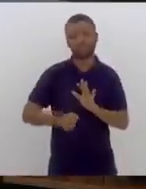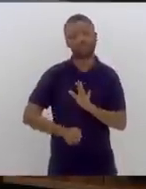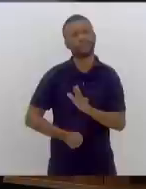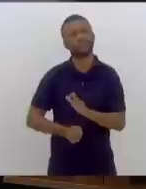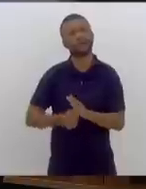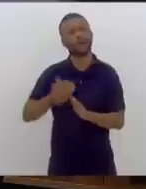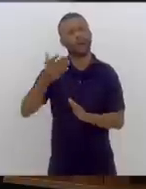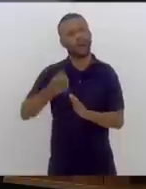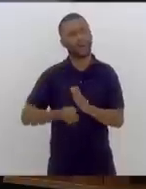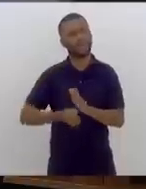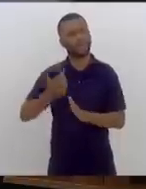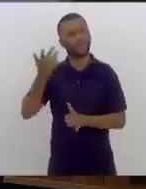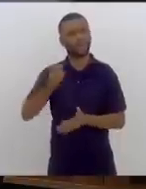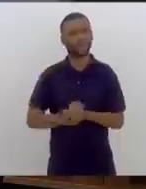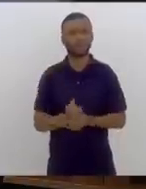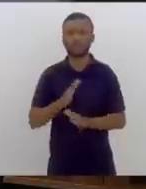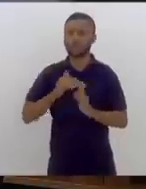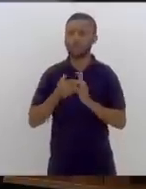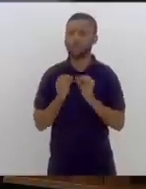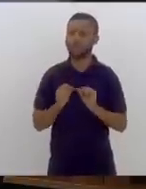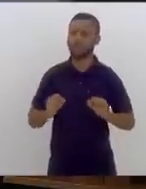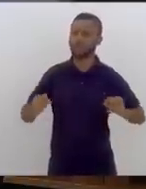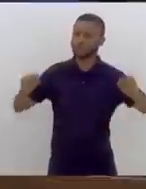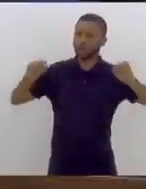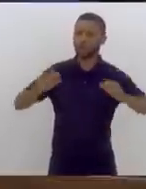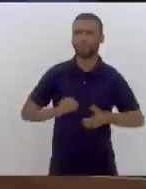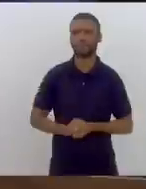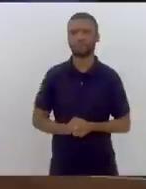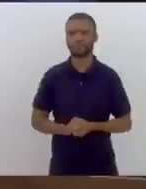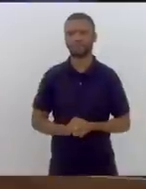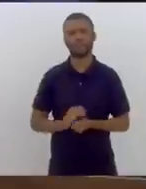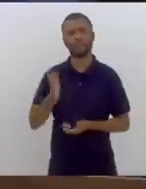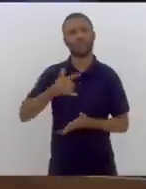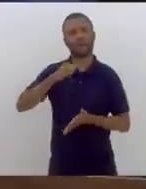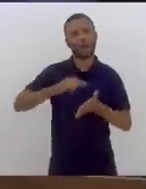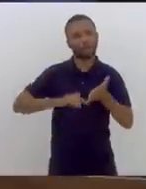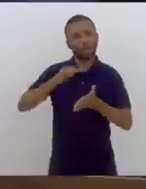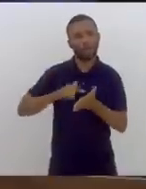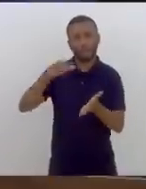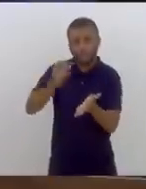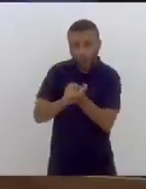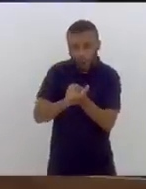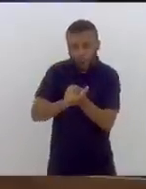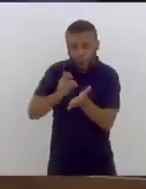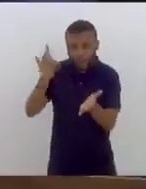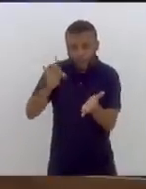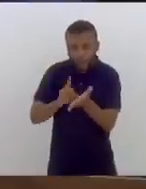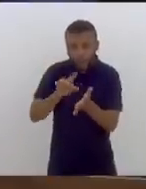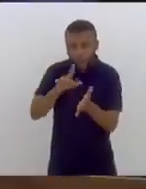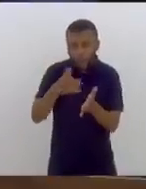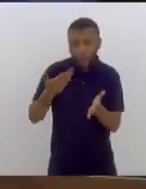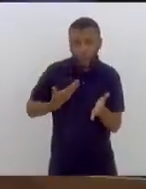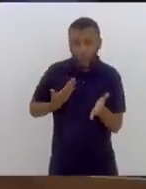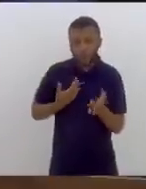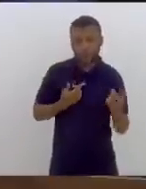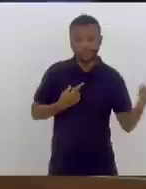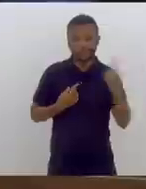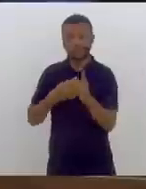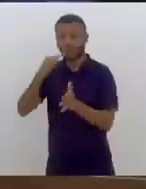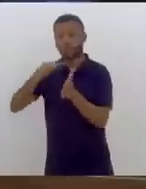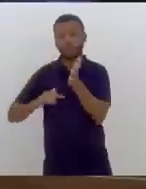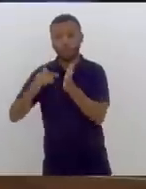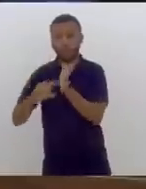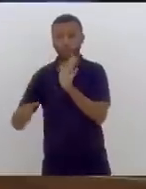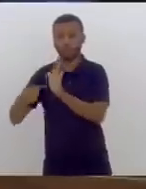às vezes todos que aqui estão que está documentado tudo oficial colega acabou de trazer o